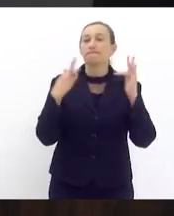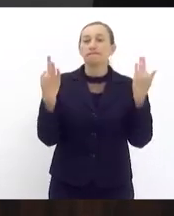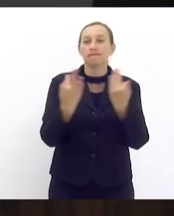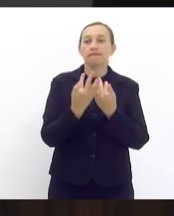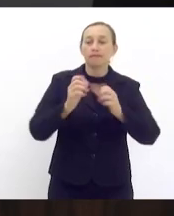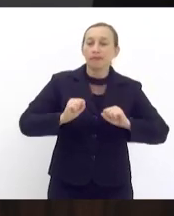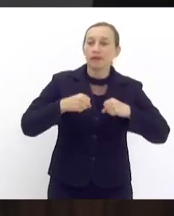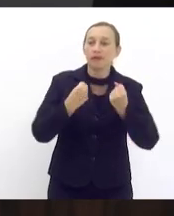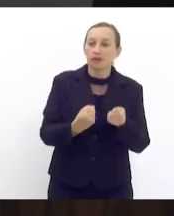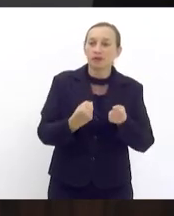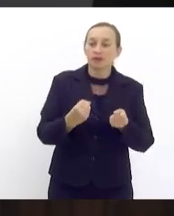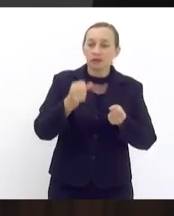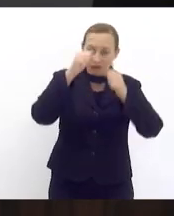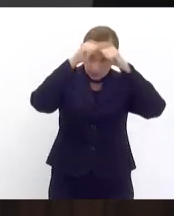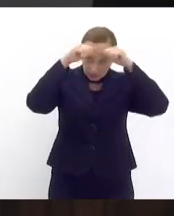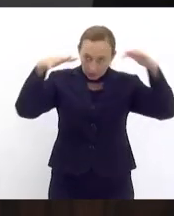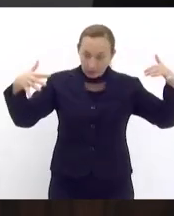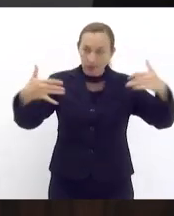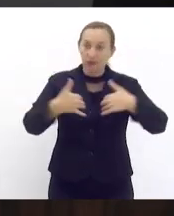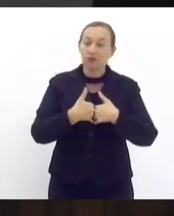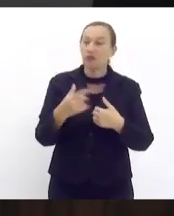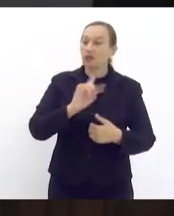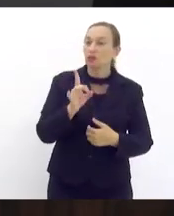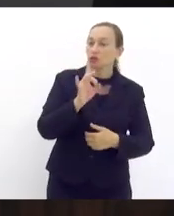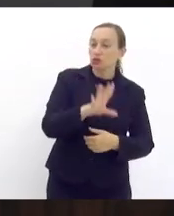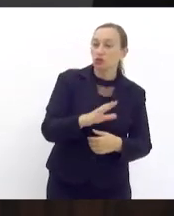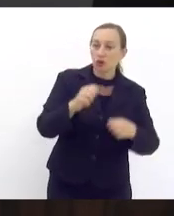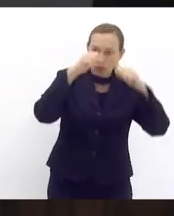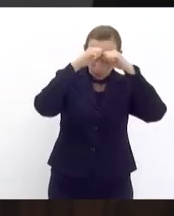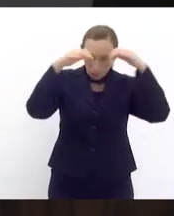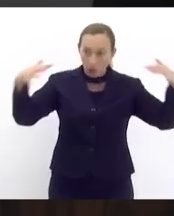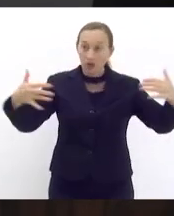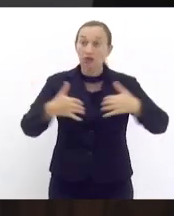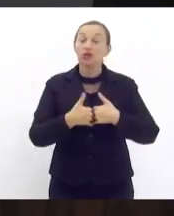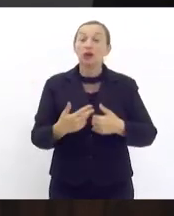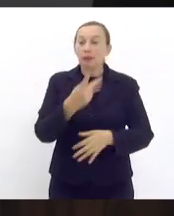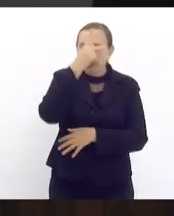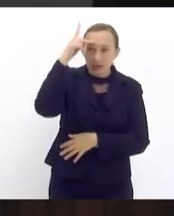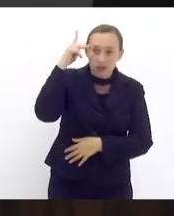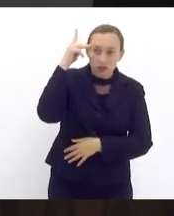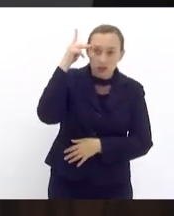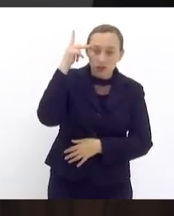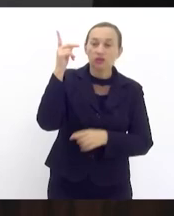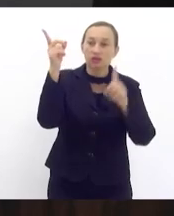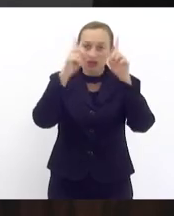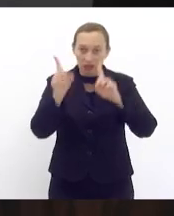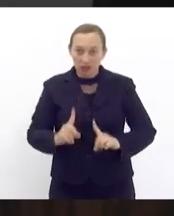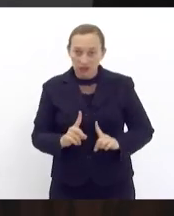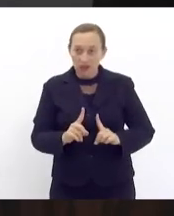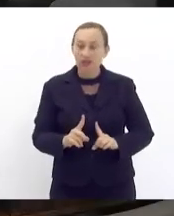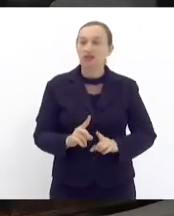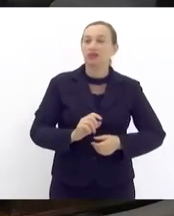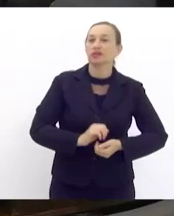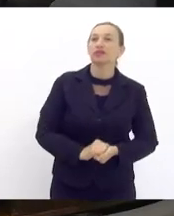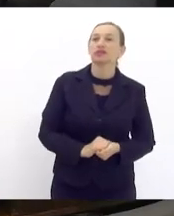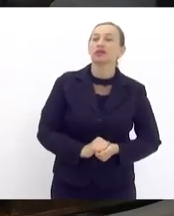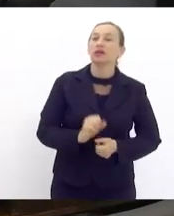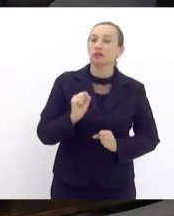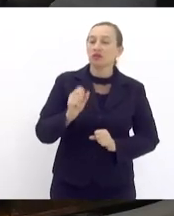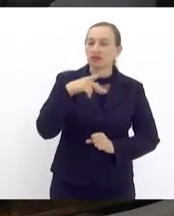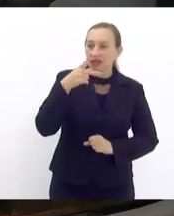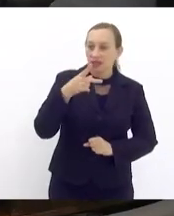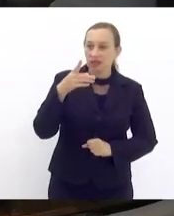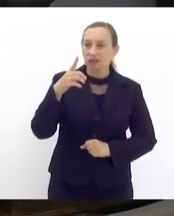defender os autista né Não só autista como qualquer pessoas que têm a deficiência tá pode falar